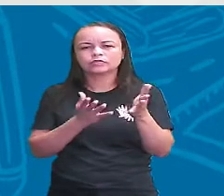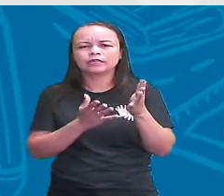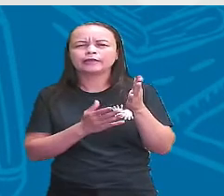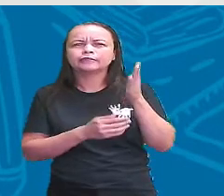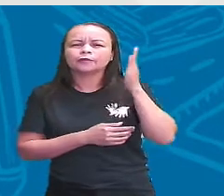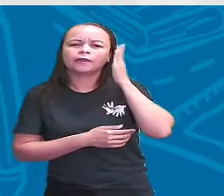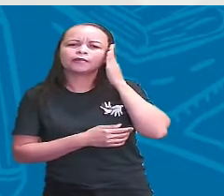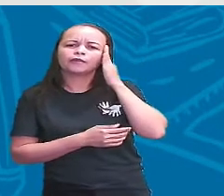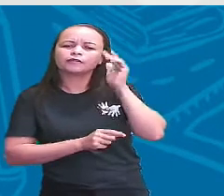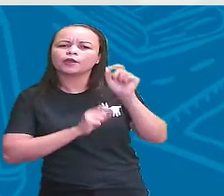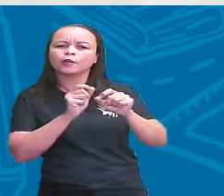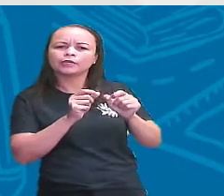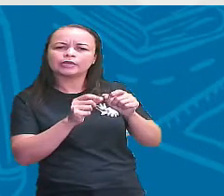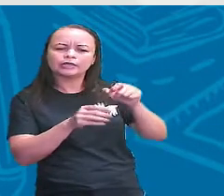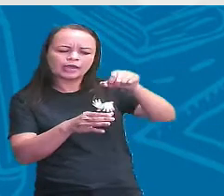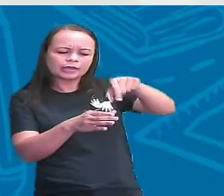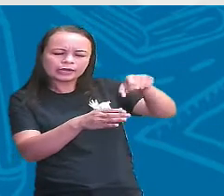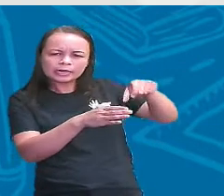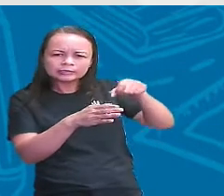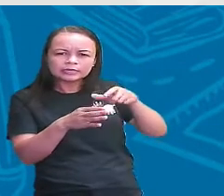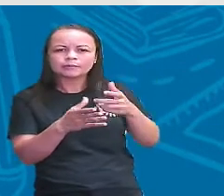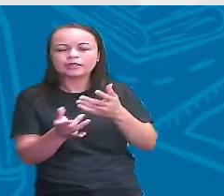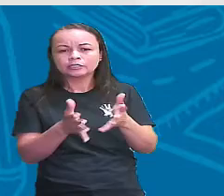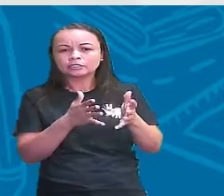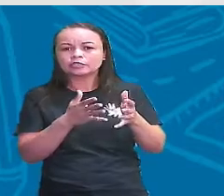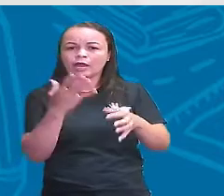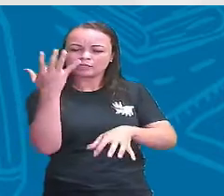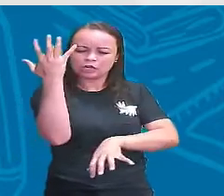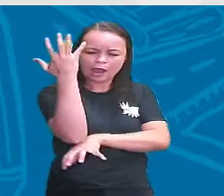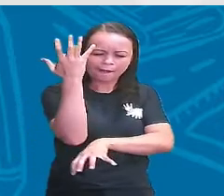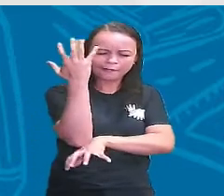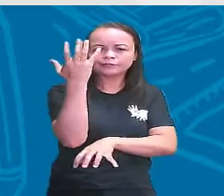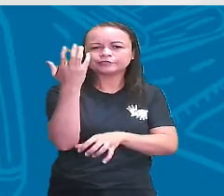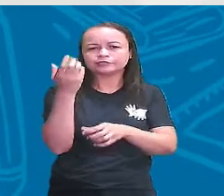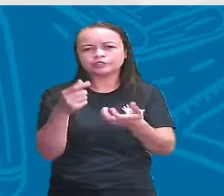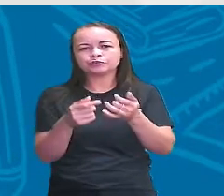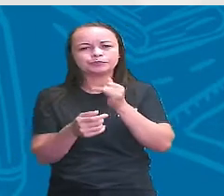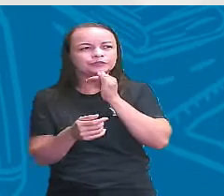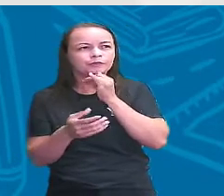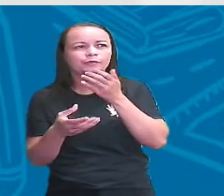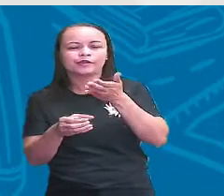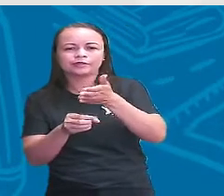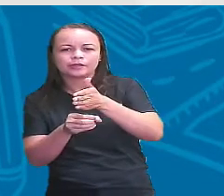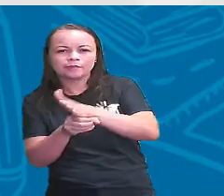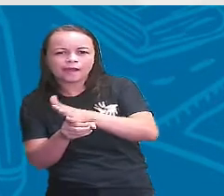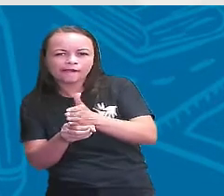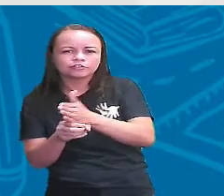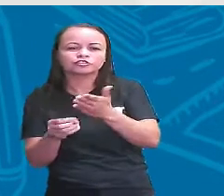podia cozinhar aquelas sementes, principalmente as raízes, macaxeira, inhame,